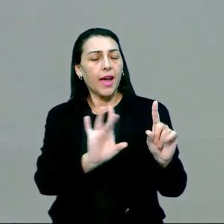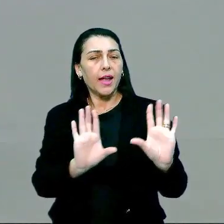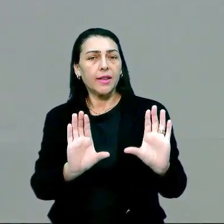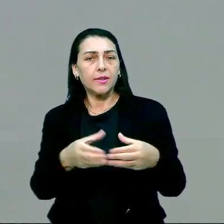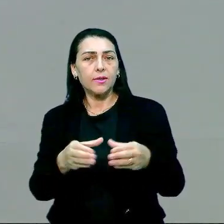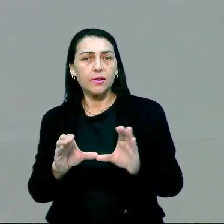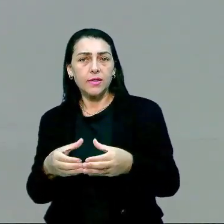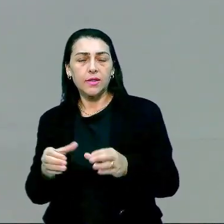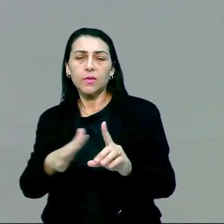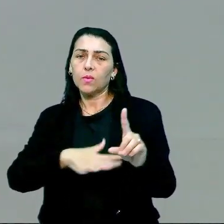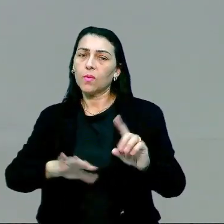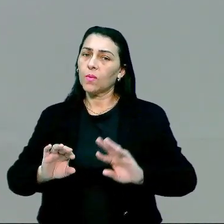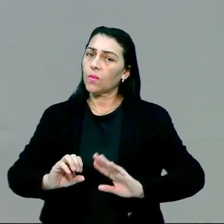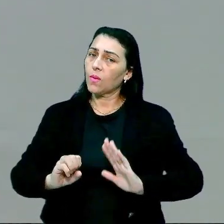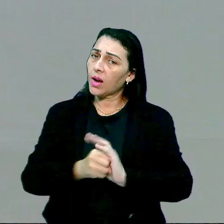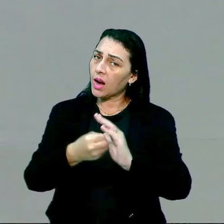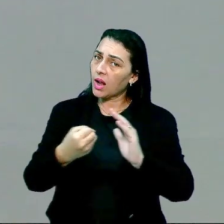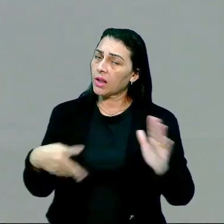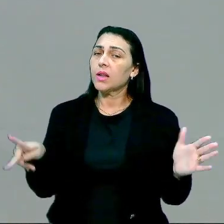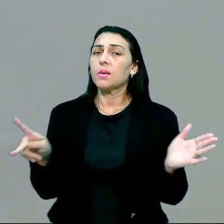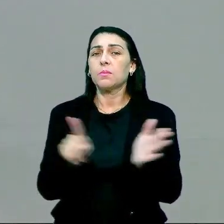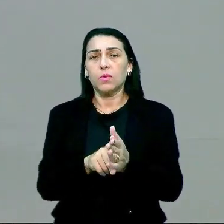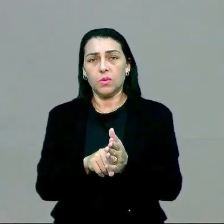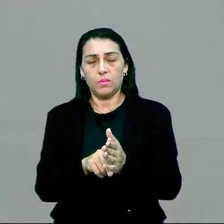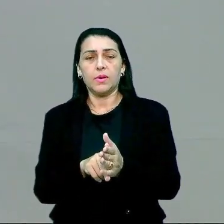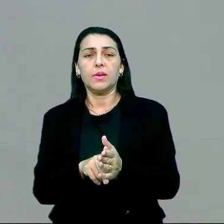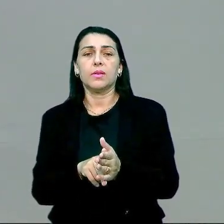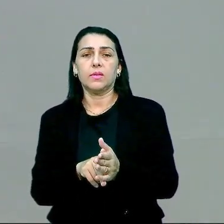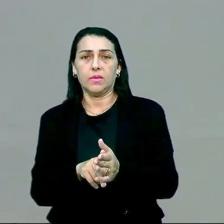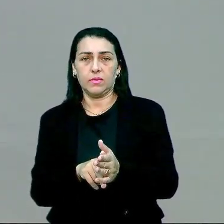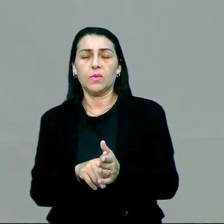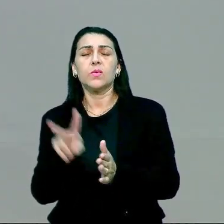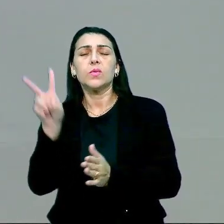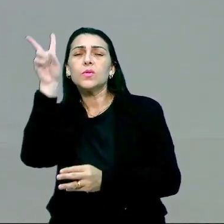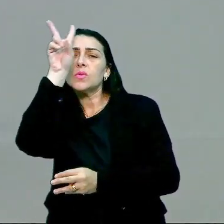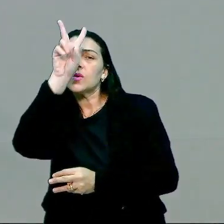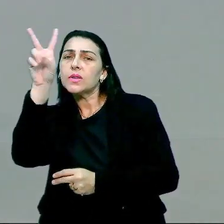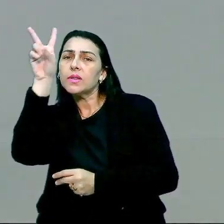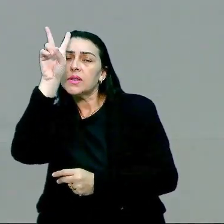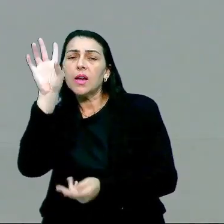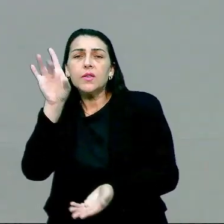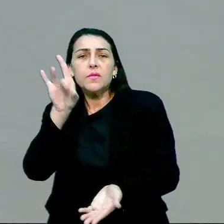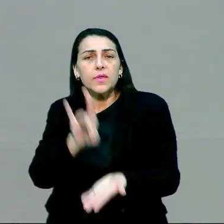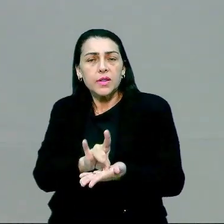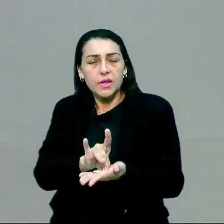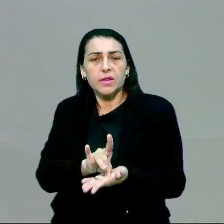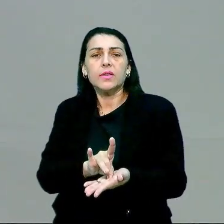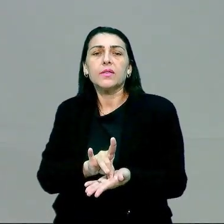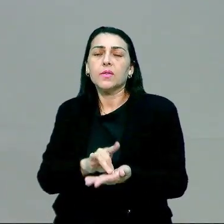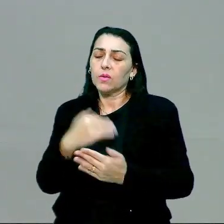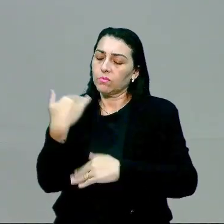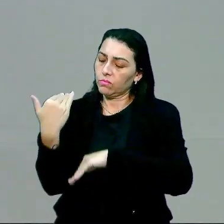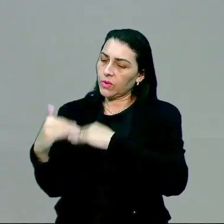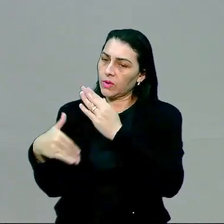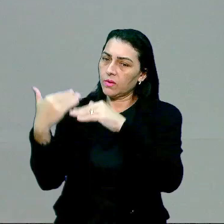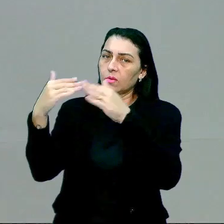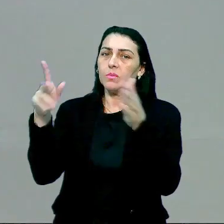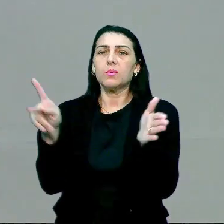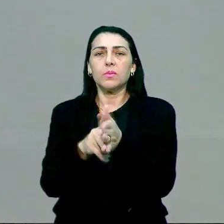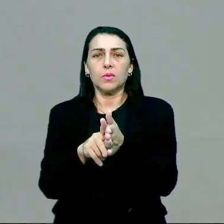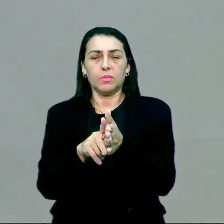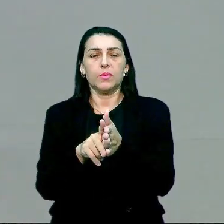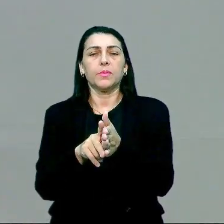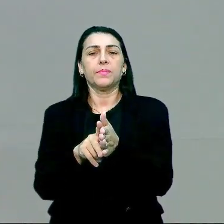sociedade com características próprias, com a sua historicidade, com o seu desenvolvimento